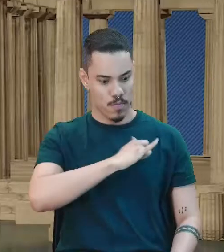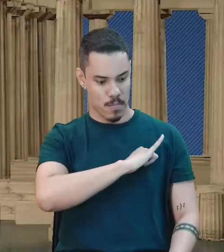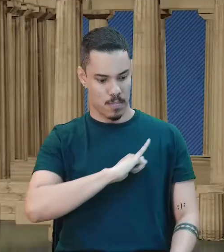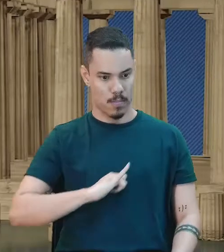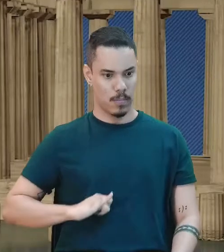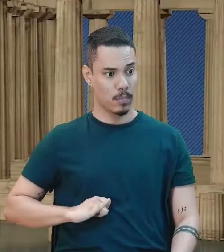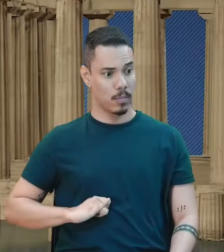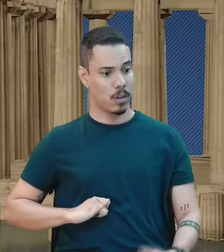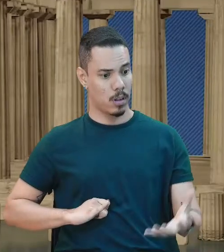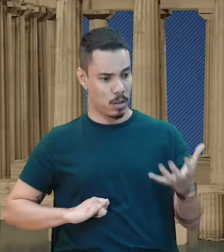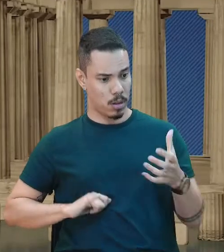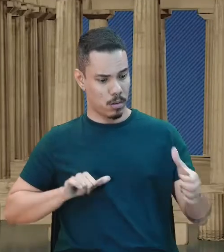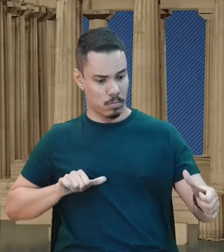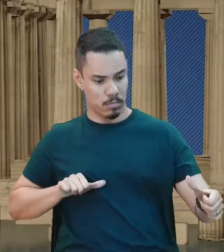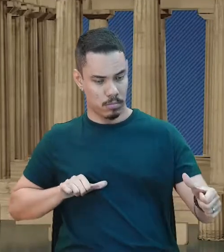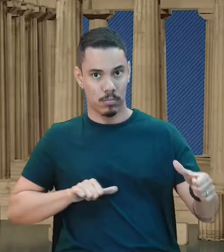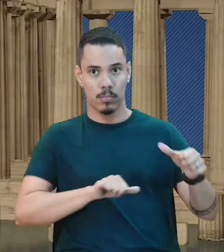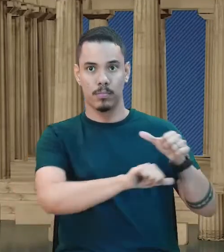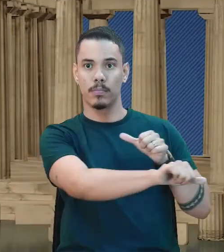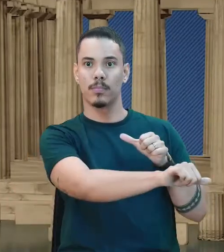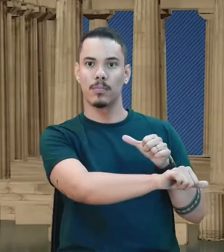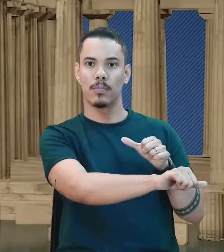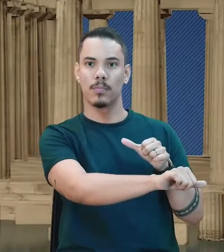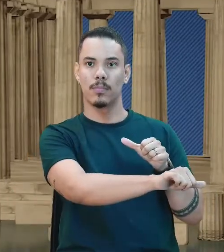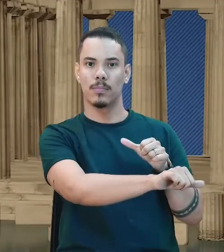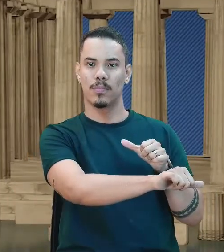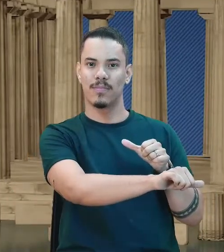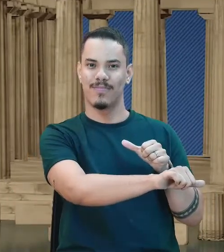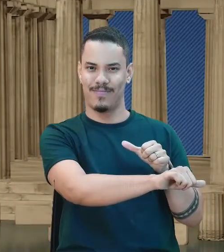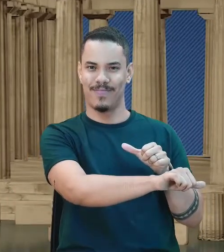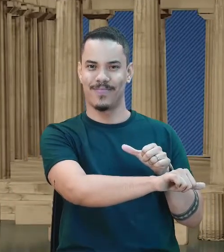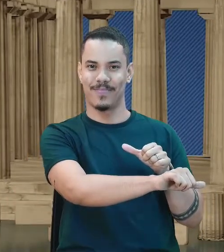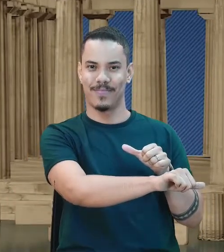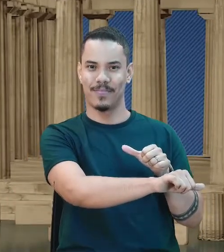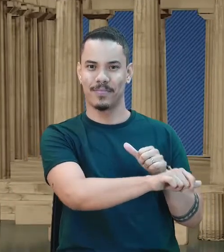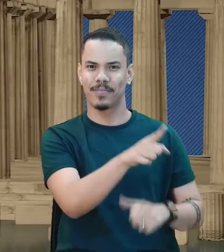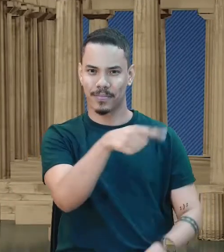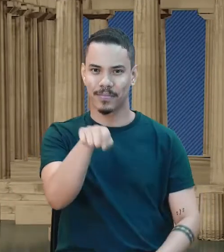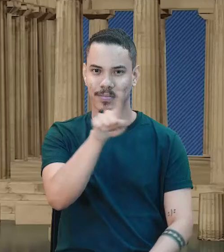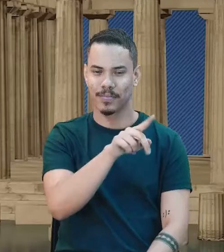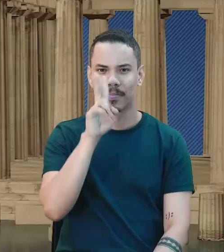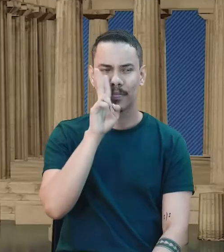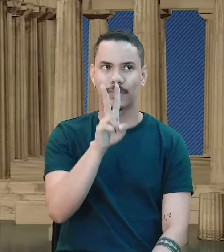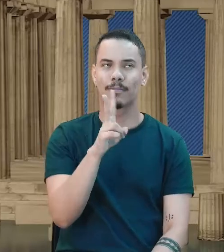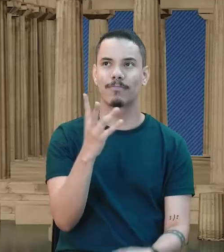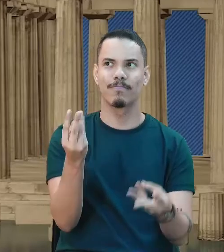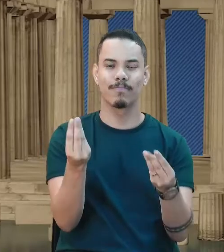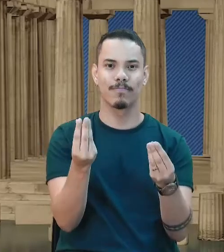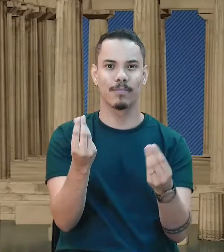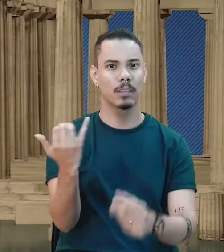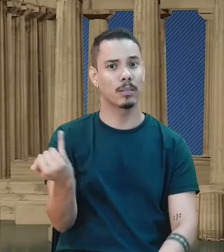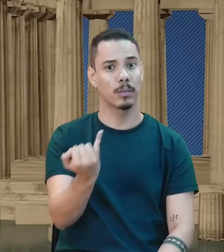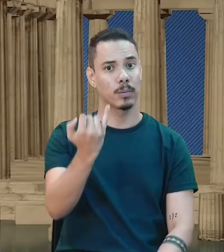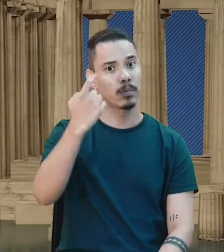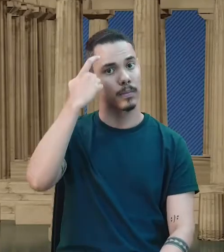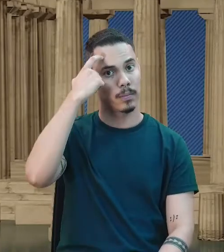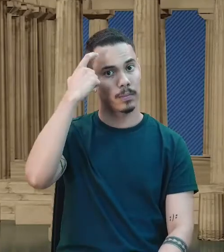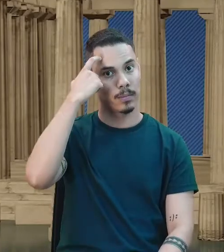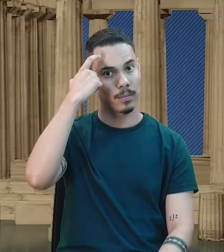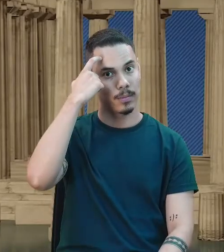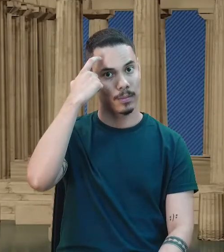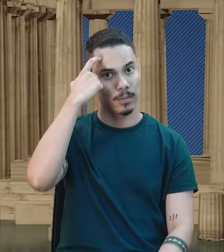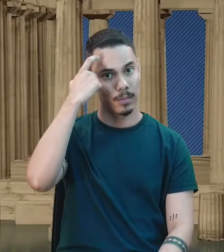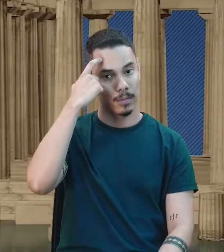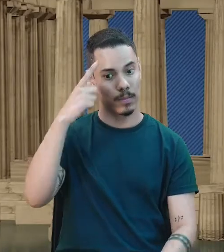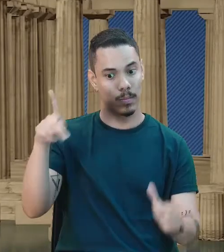sou, eu gostaria de ser que nem ele. Para vocês verem a importância do pensamento de